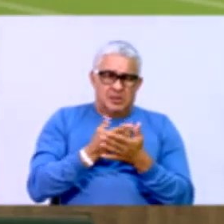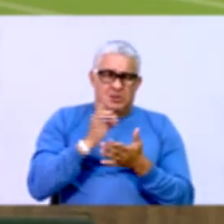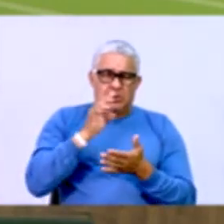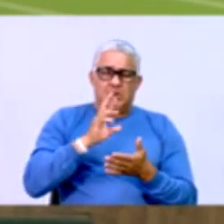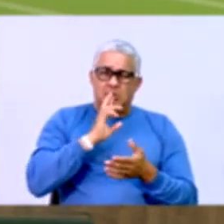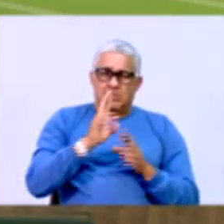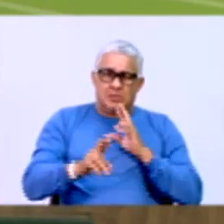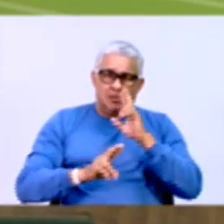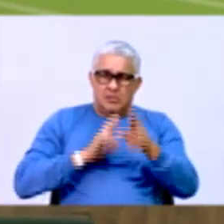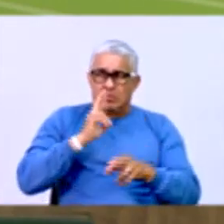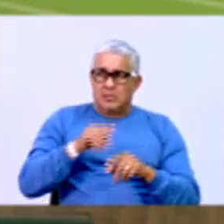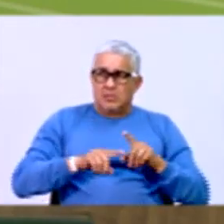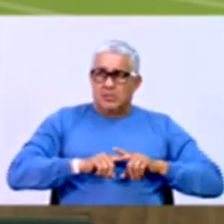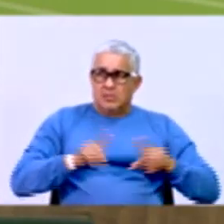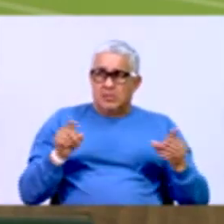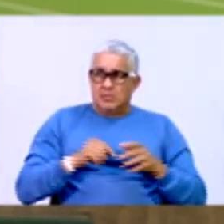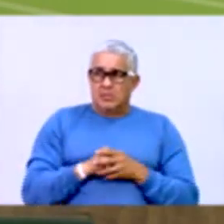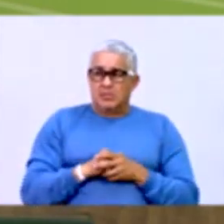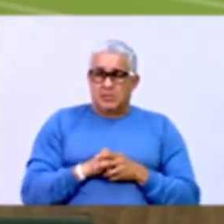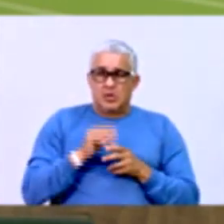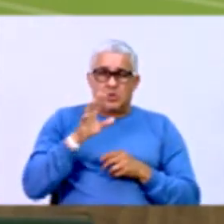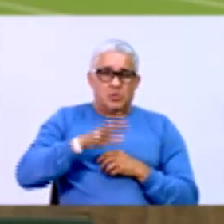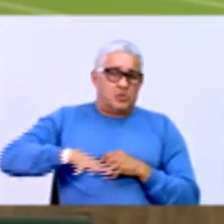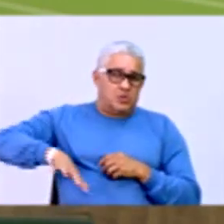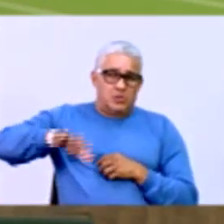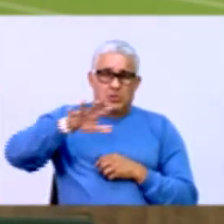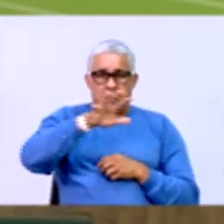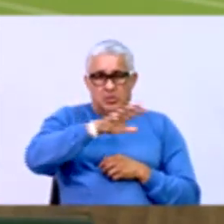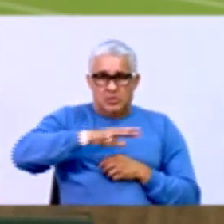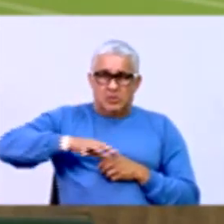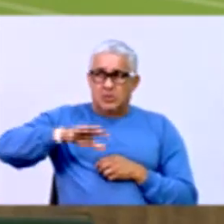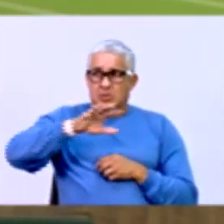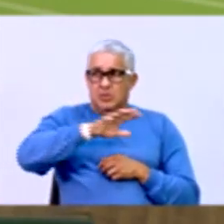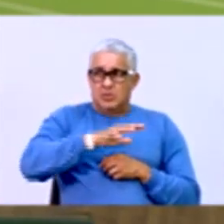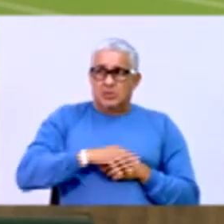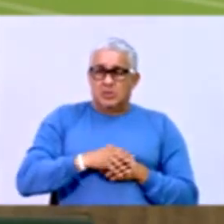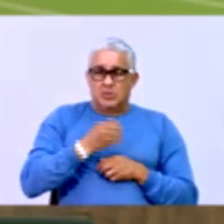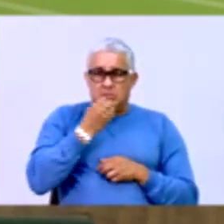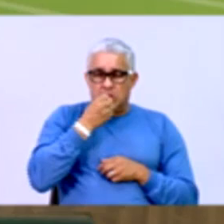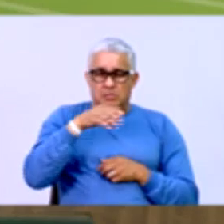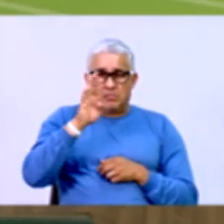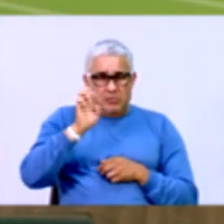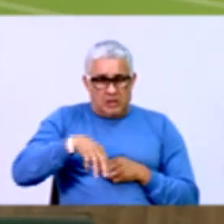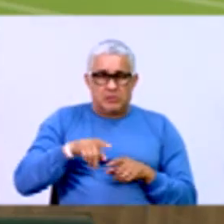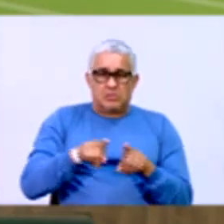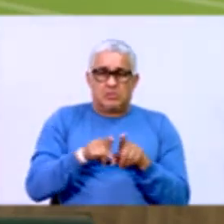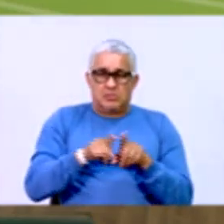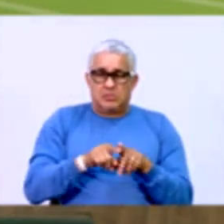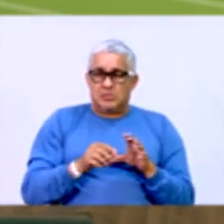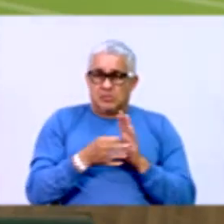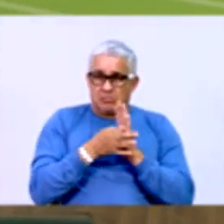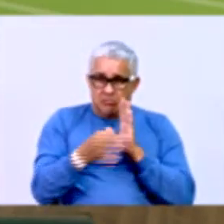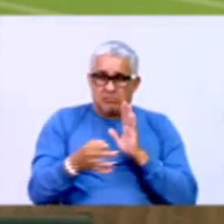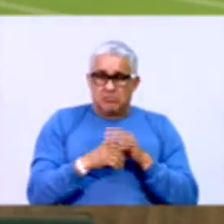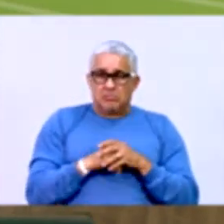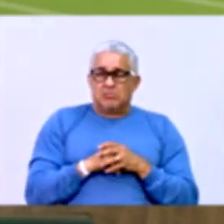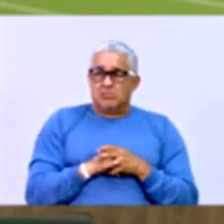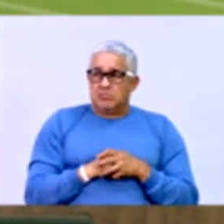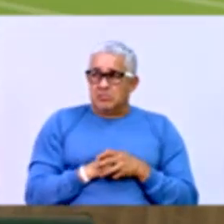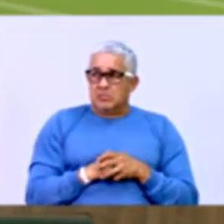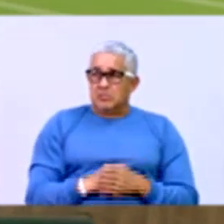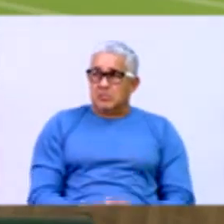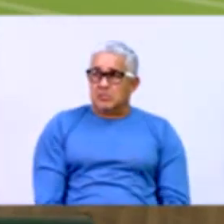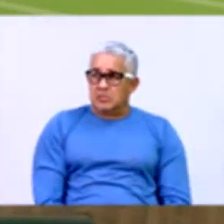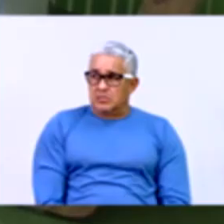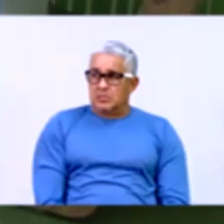respostas. Mas, em geral não, as respostas foram muito bem apontadas, muito bem defendidas. Acho que não tem nem